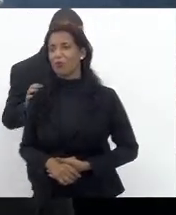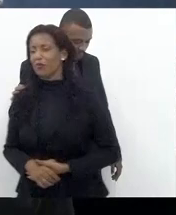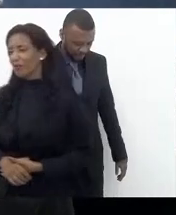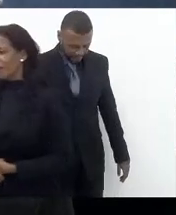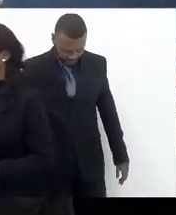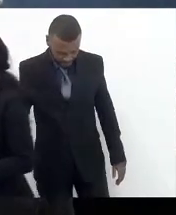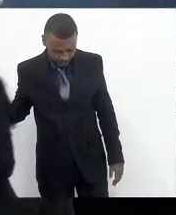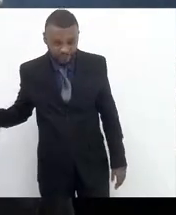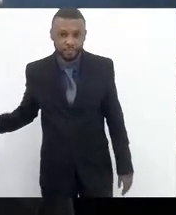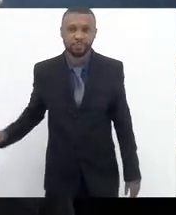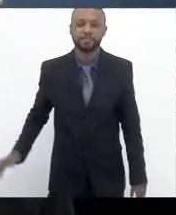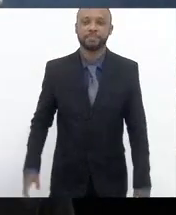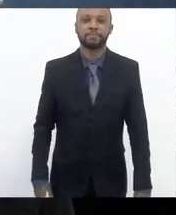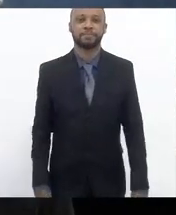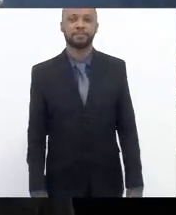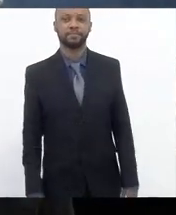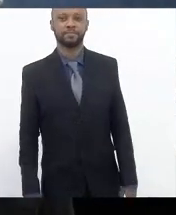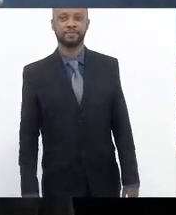Favorável, presidente.